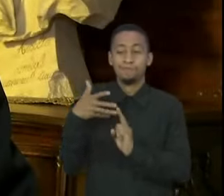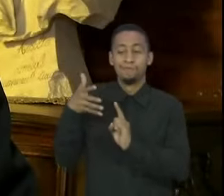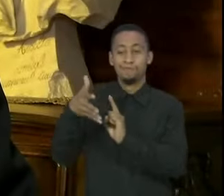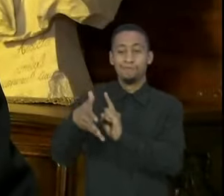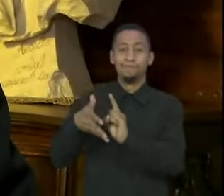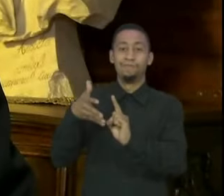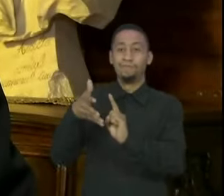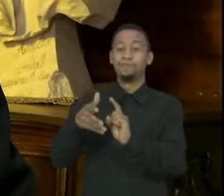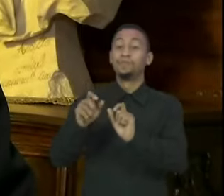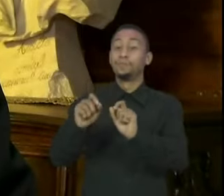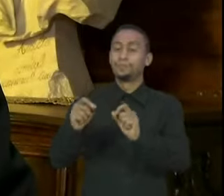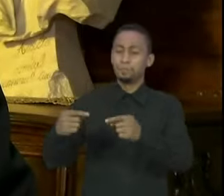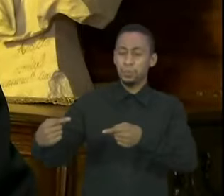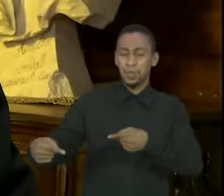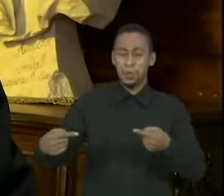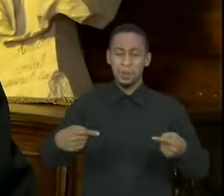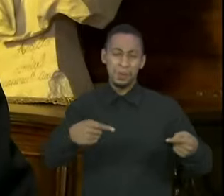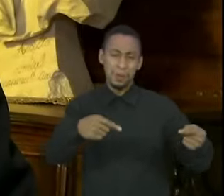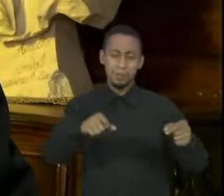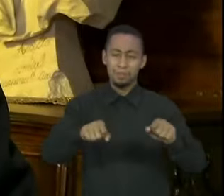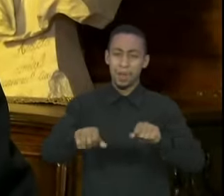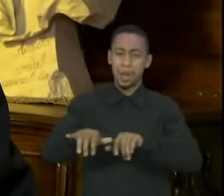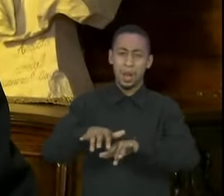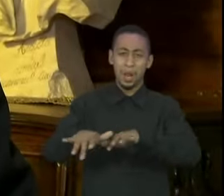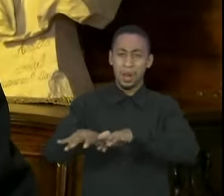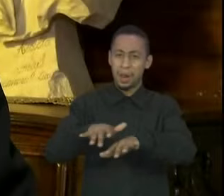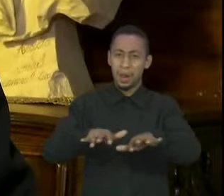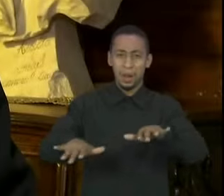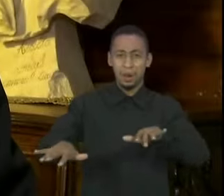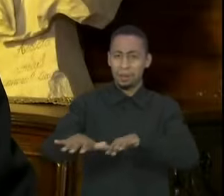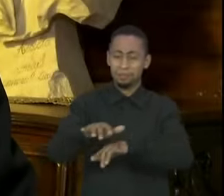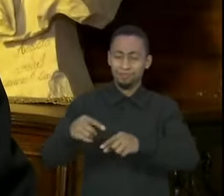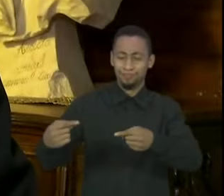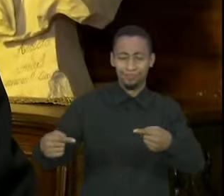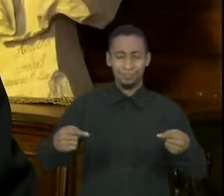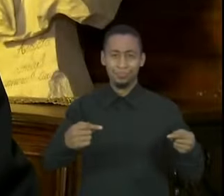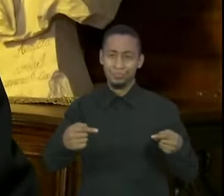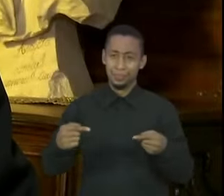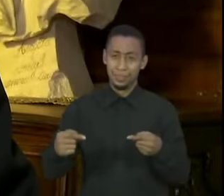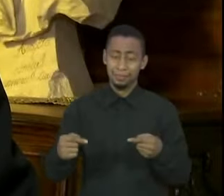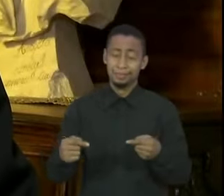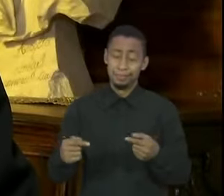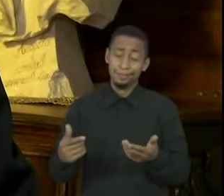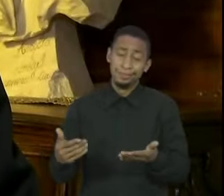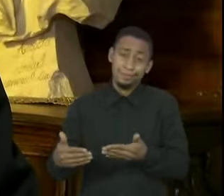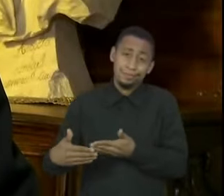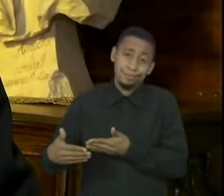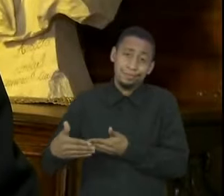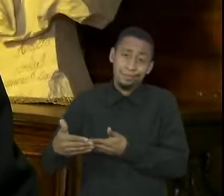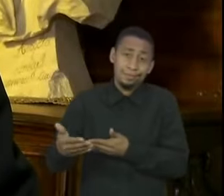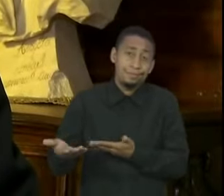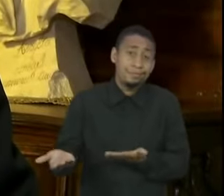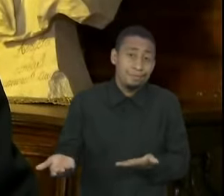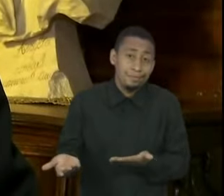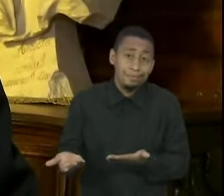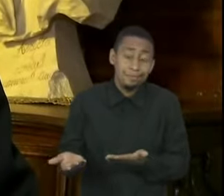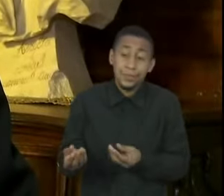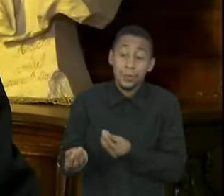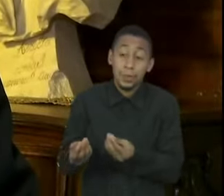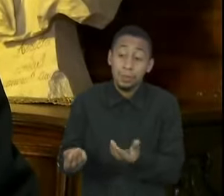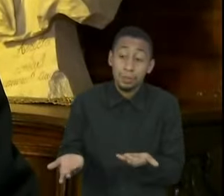que as polarizações que nós estamos vivendo ou será que não nasci disso